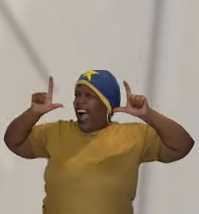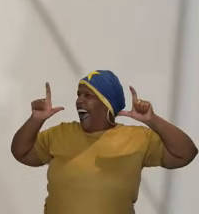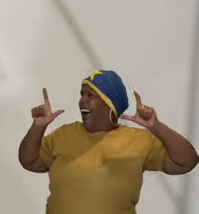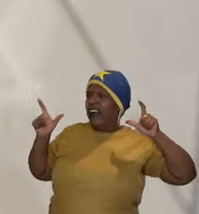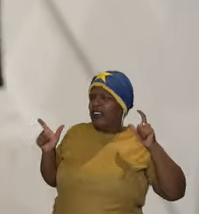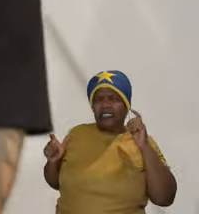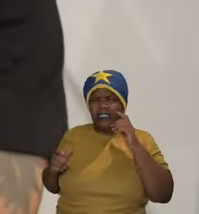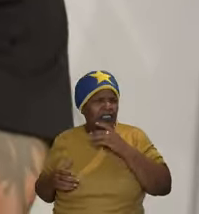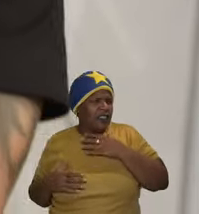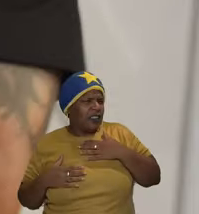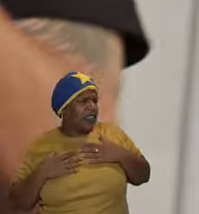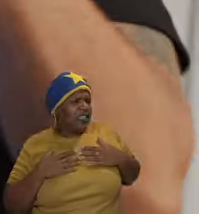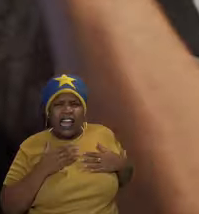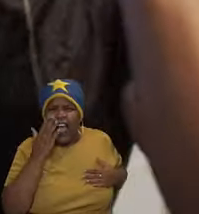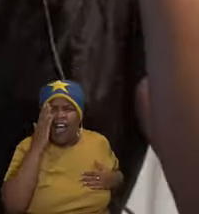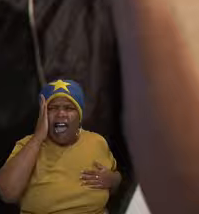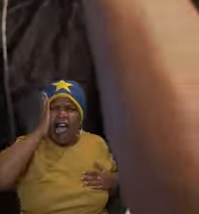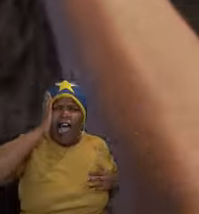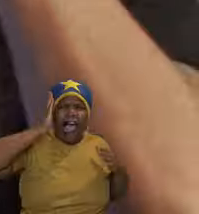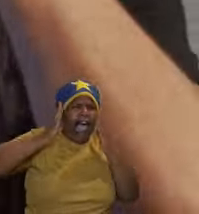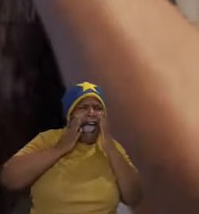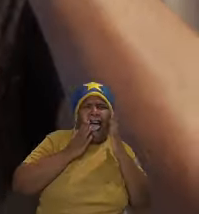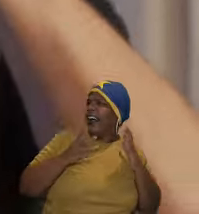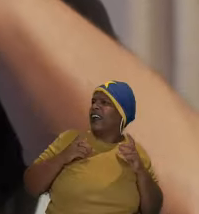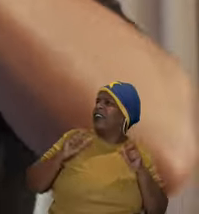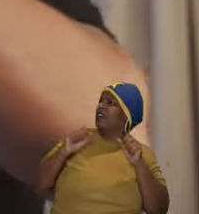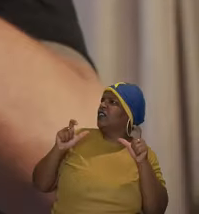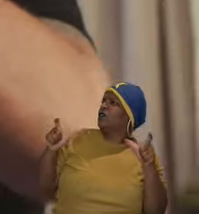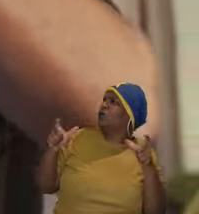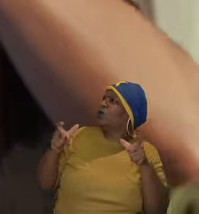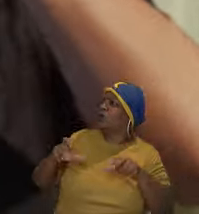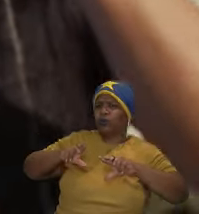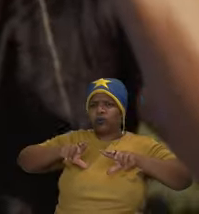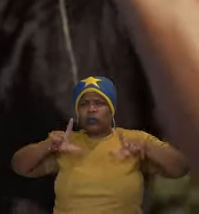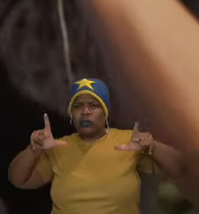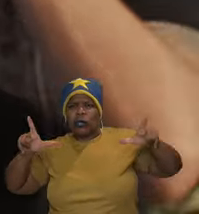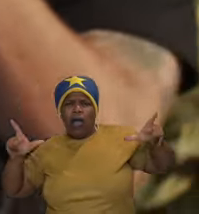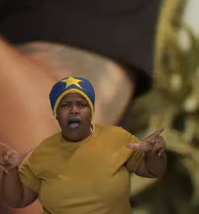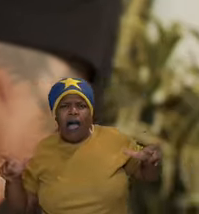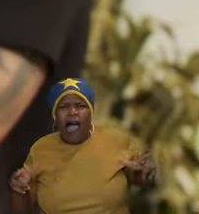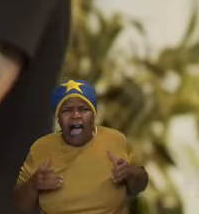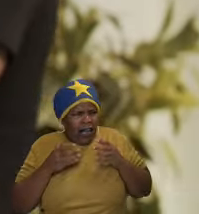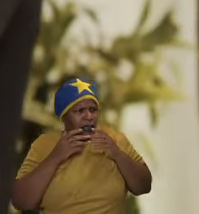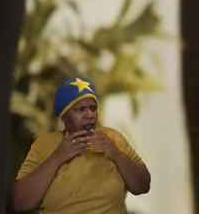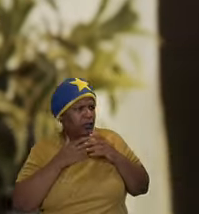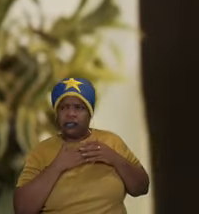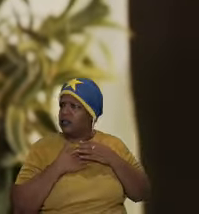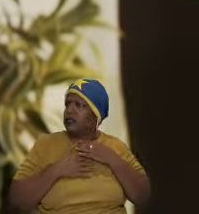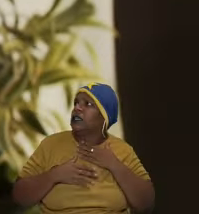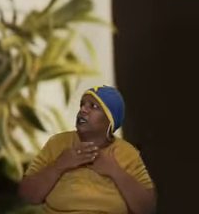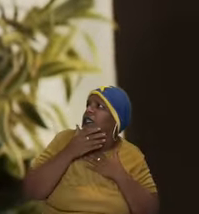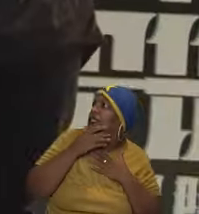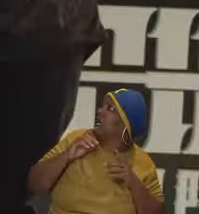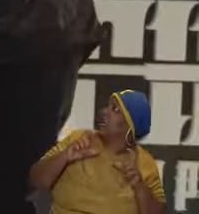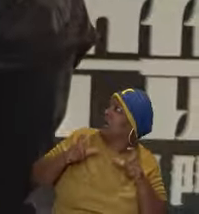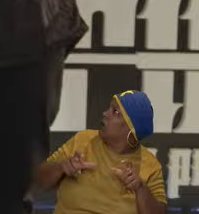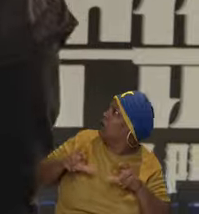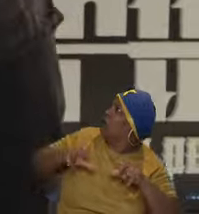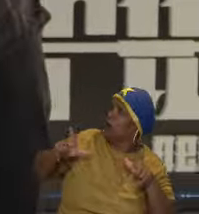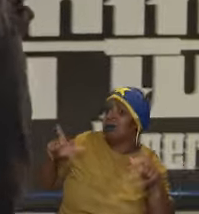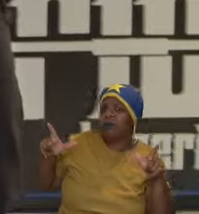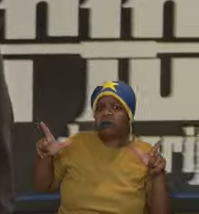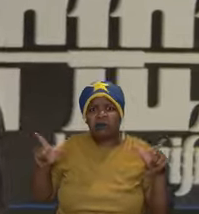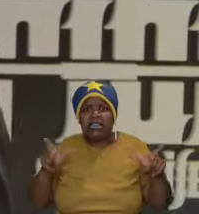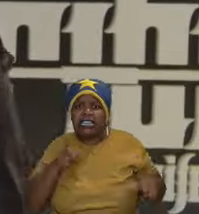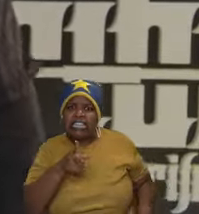Narnia. Acordar em Narnia. acorda ainda. Sempre